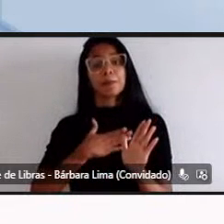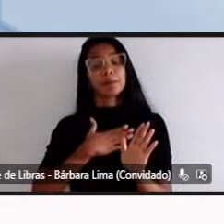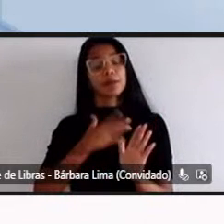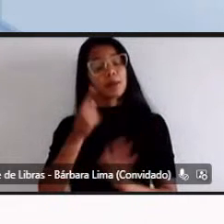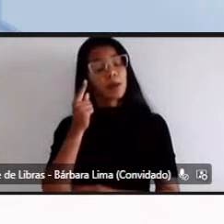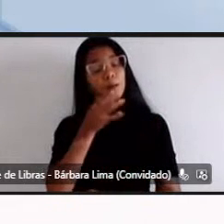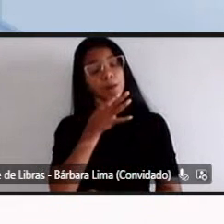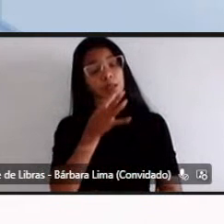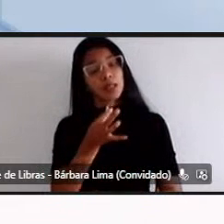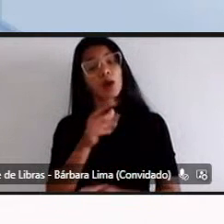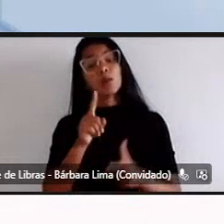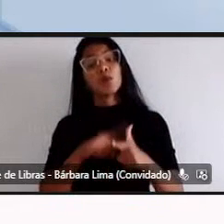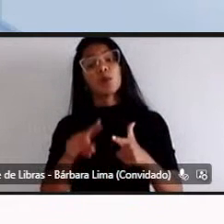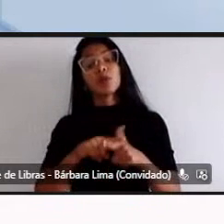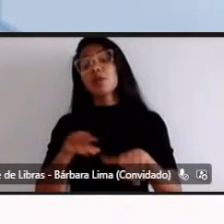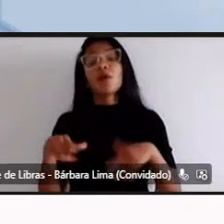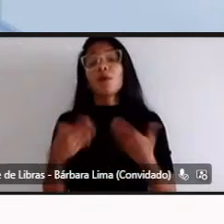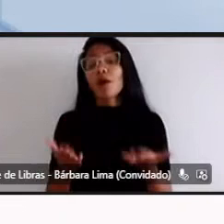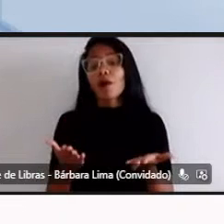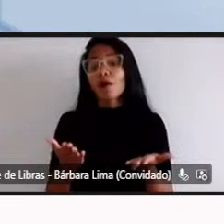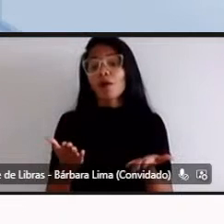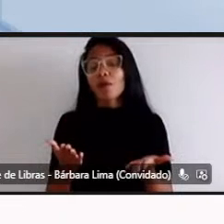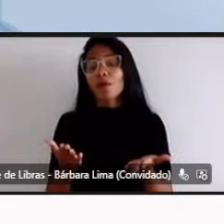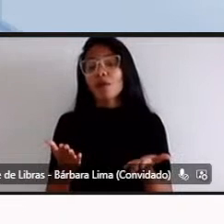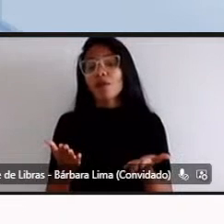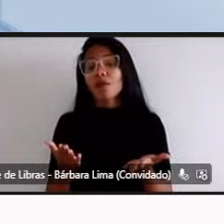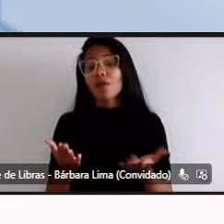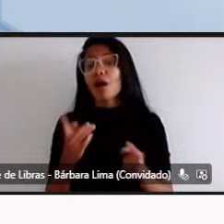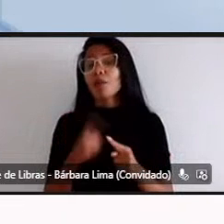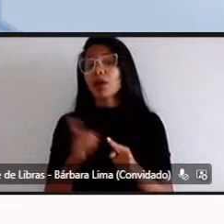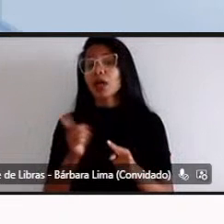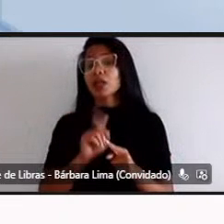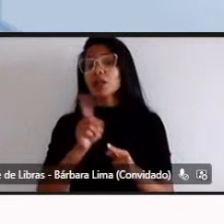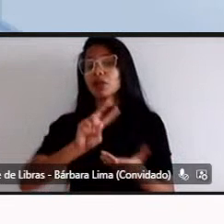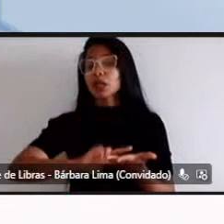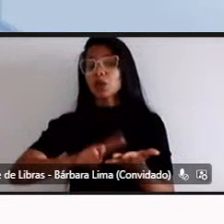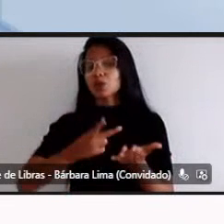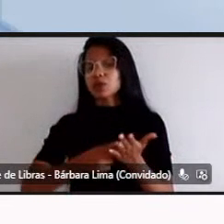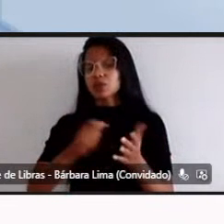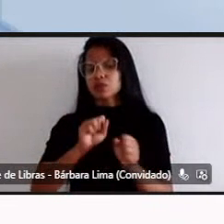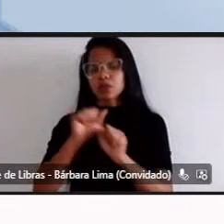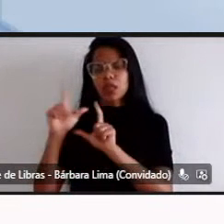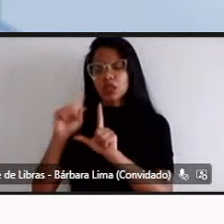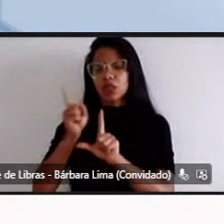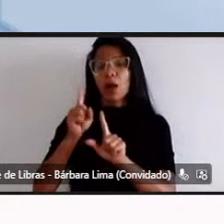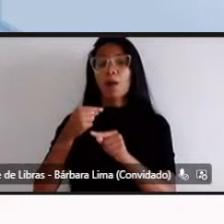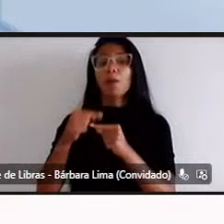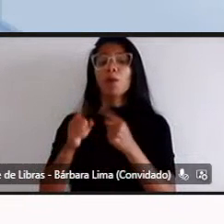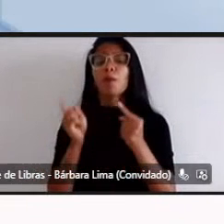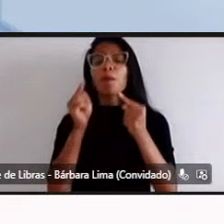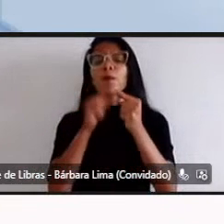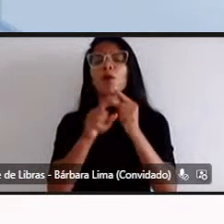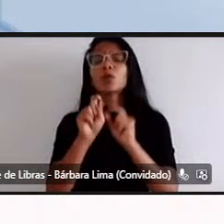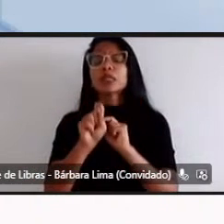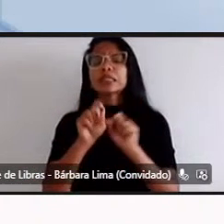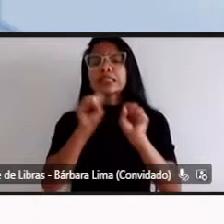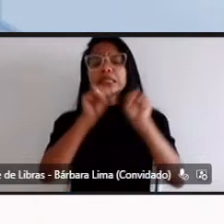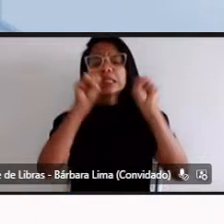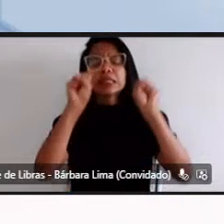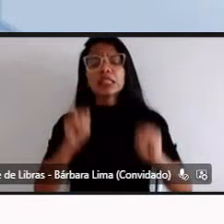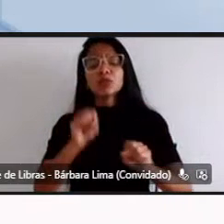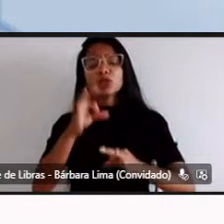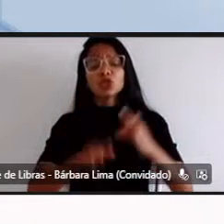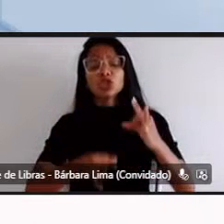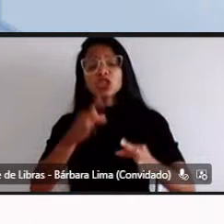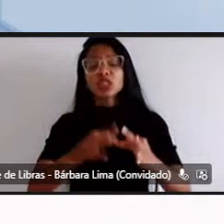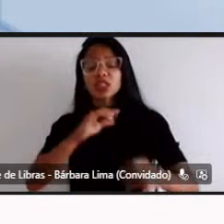problema é que, não foi traduzido aqui no slide, o ponto cego desse sistema de justiça são as vítimas de crime que não